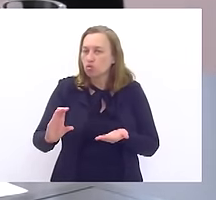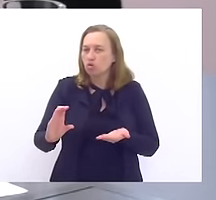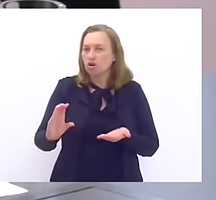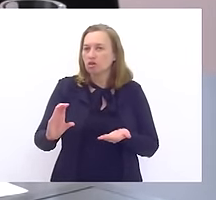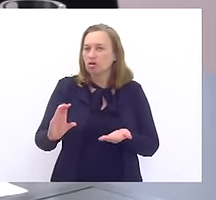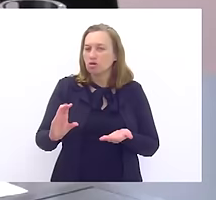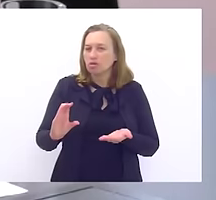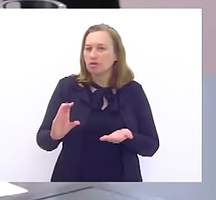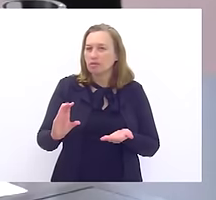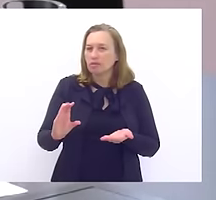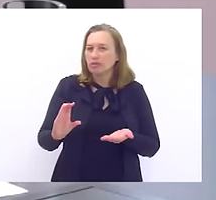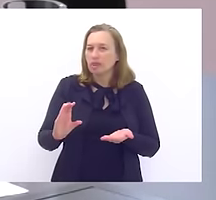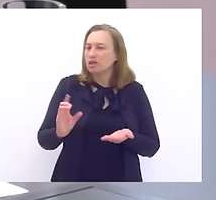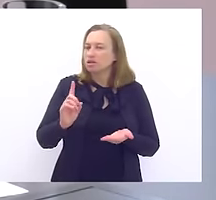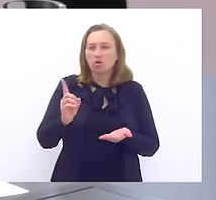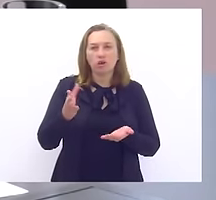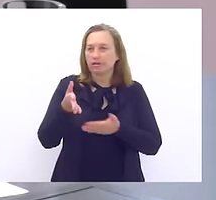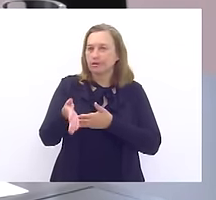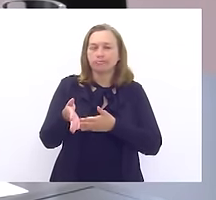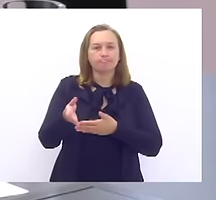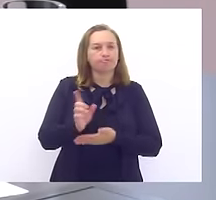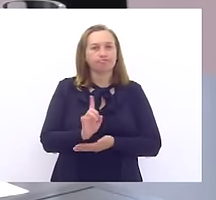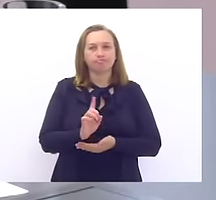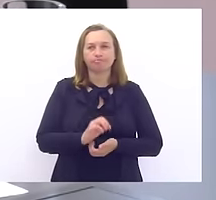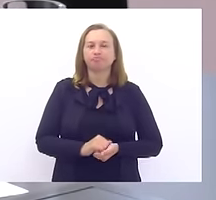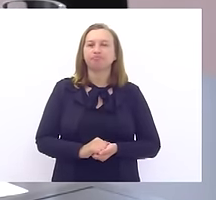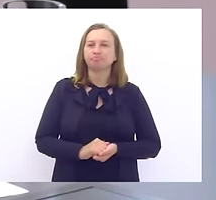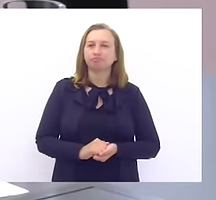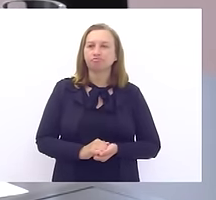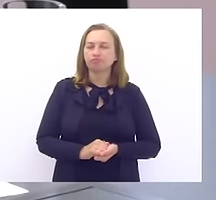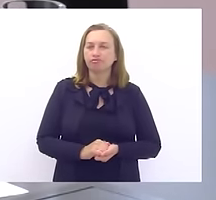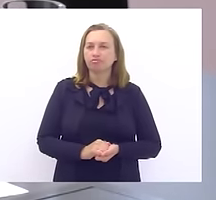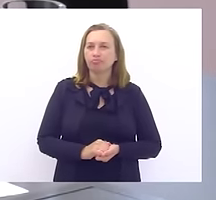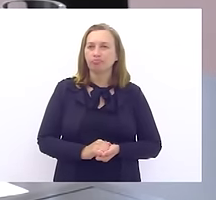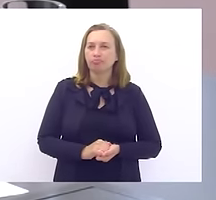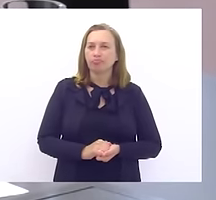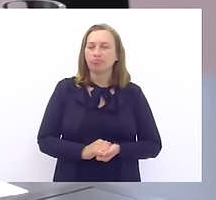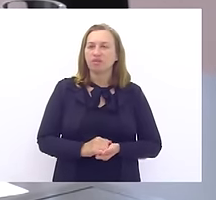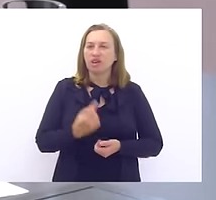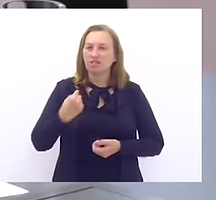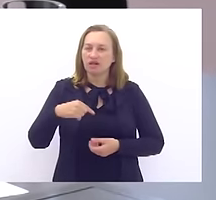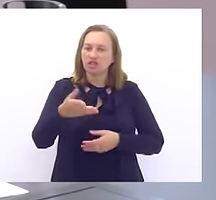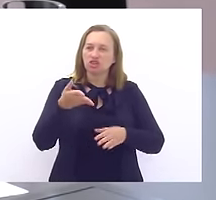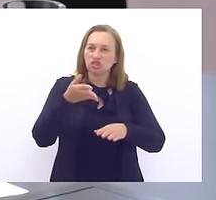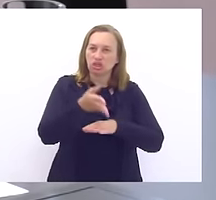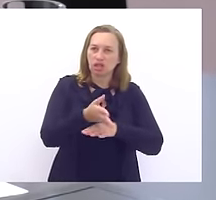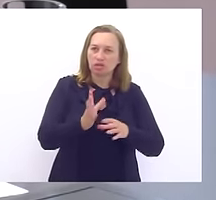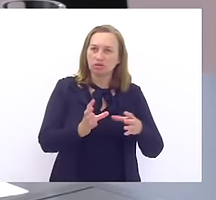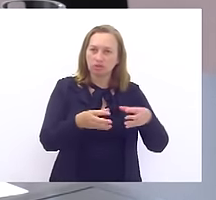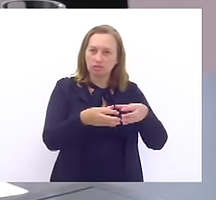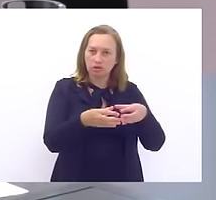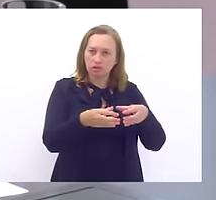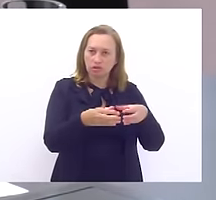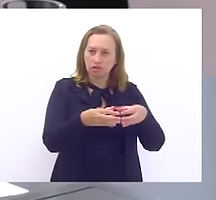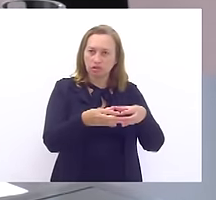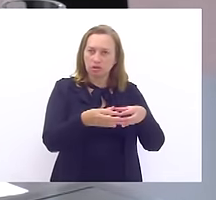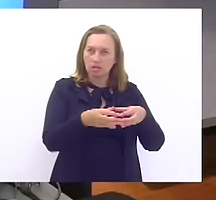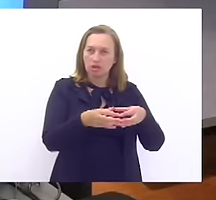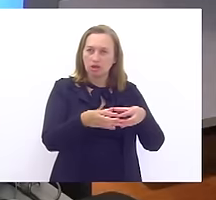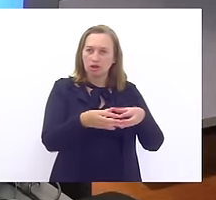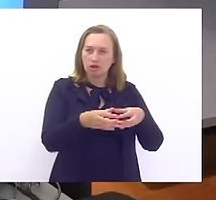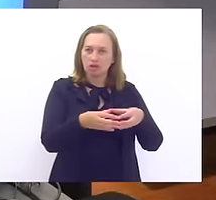que fazer uma lei de orçamentário esse dia não entra tá ele vai para o ó vai para o órgão exatamente deputado